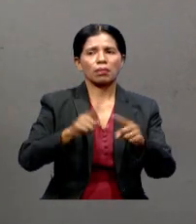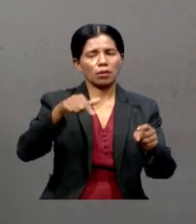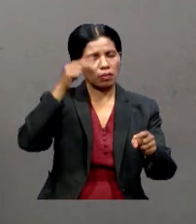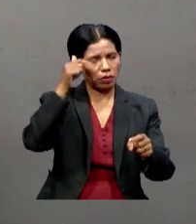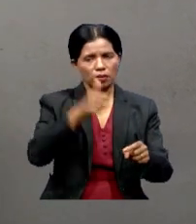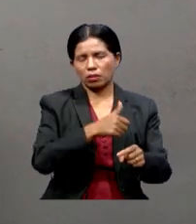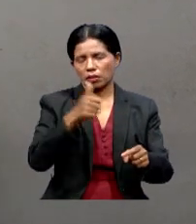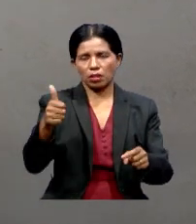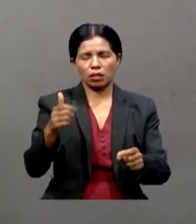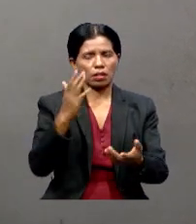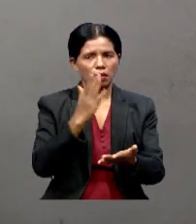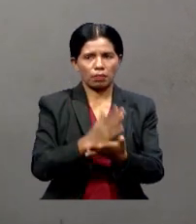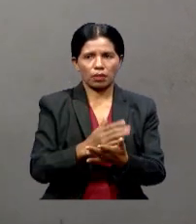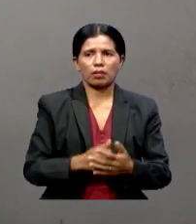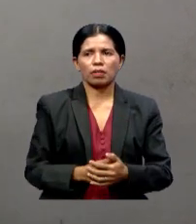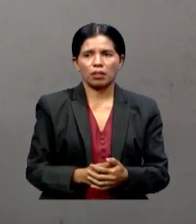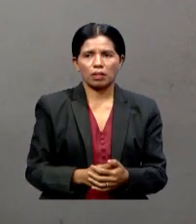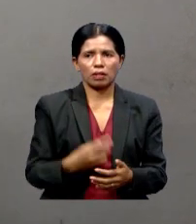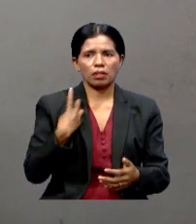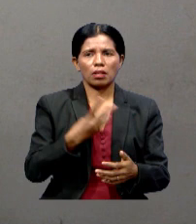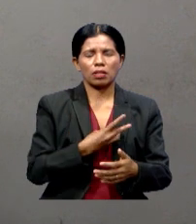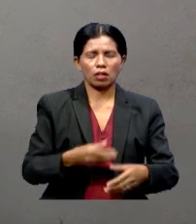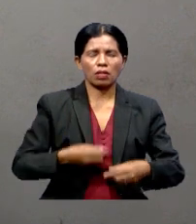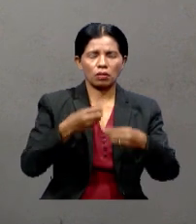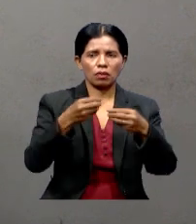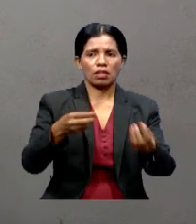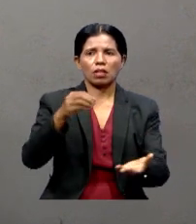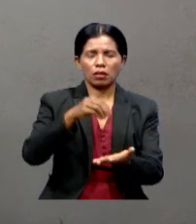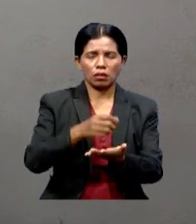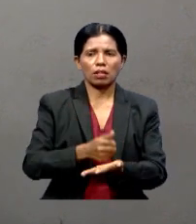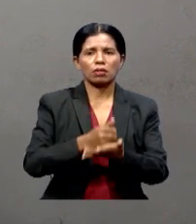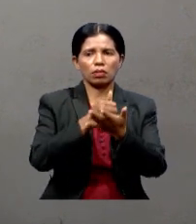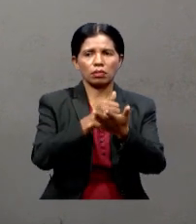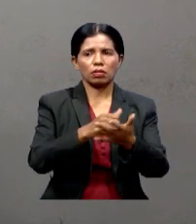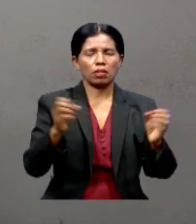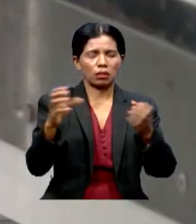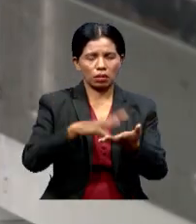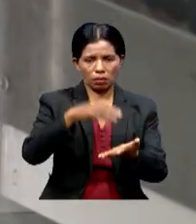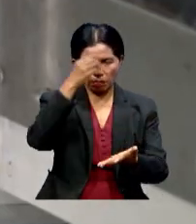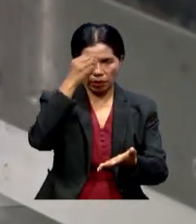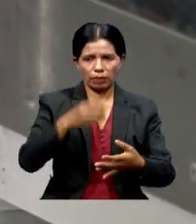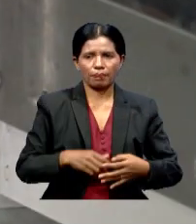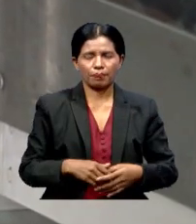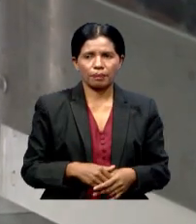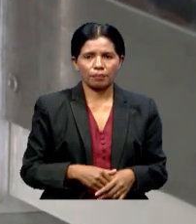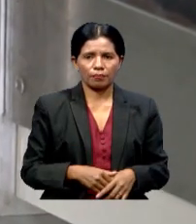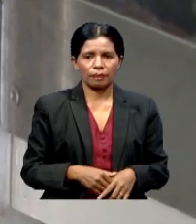maitan anta tengi saitan anta recurso sir na memang kita coloca bana para atu ba servi asat ba aprende.